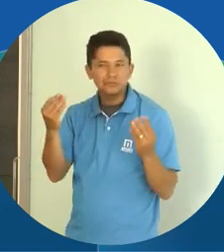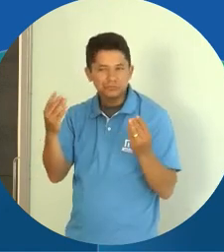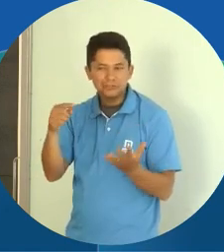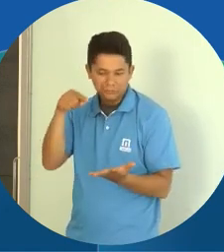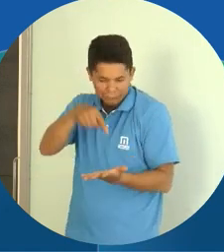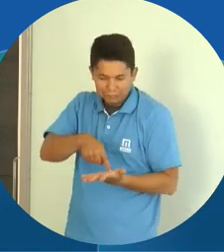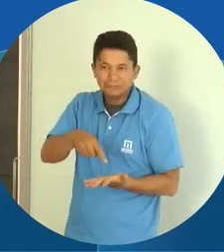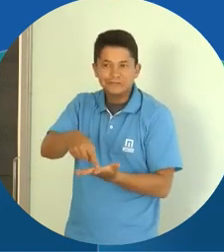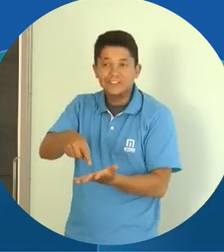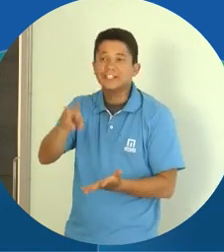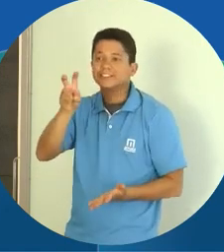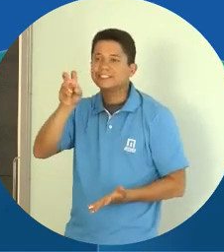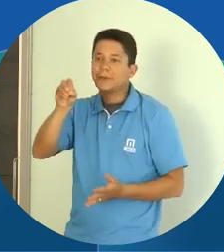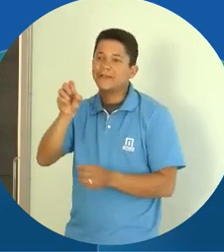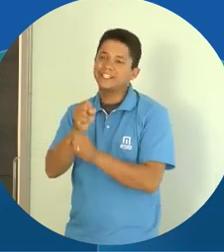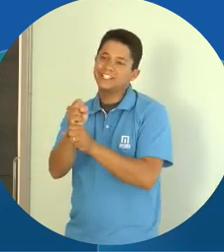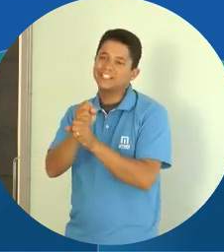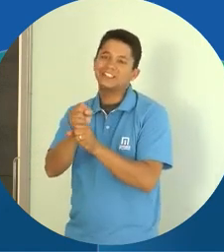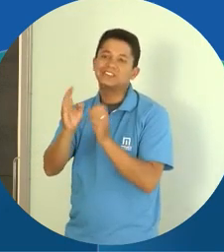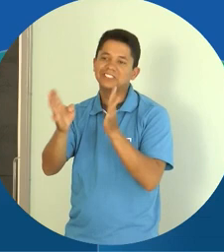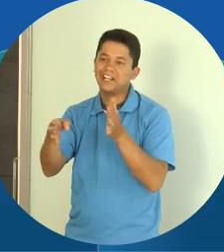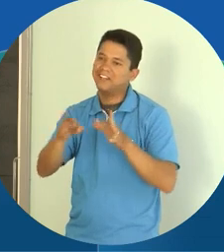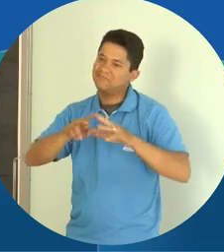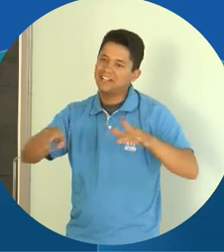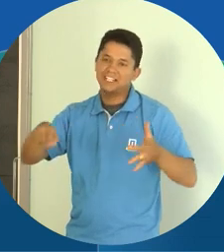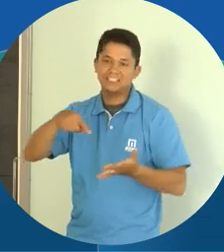de estaca, todo tipo, né?